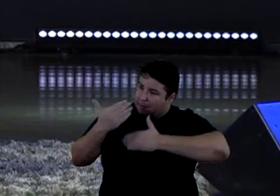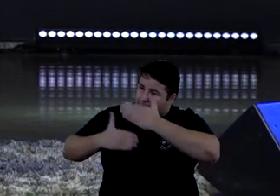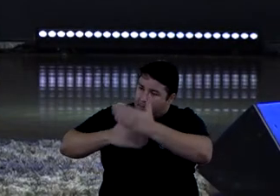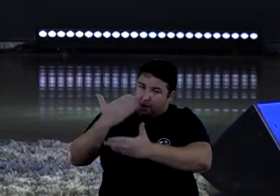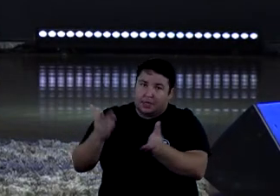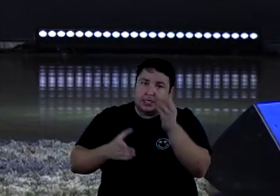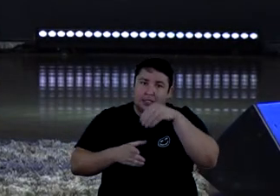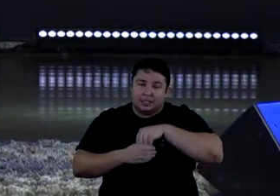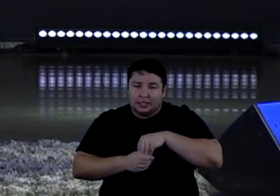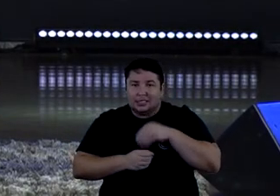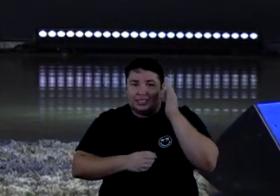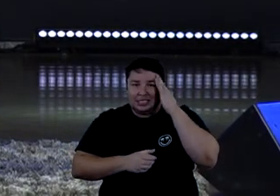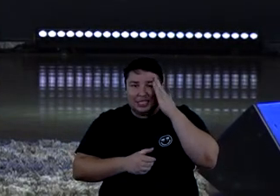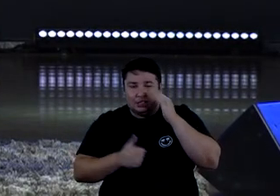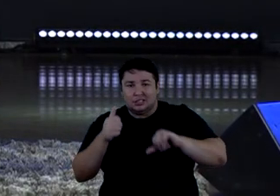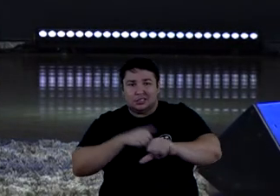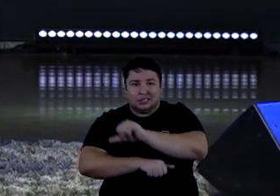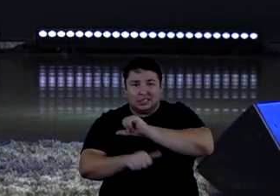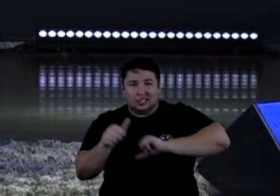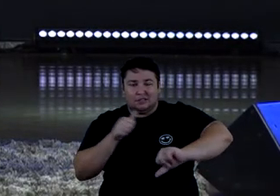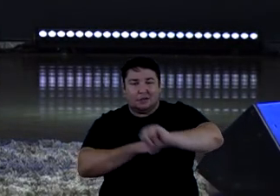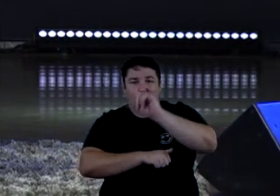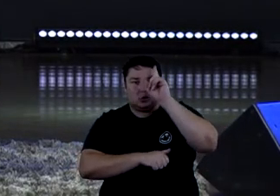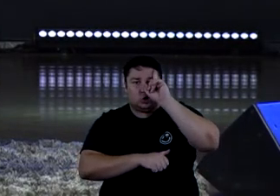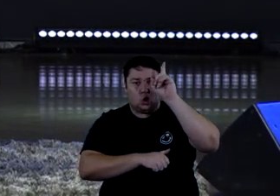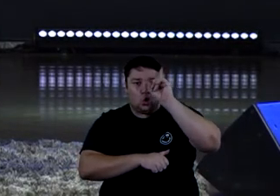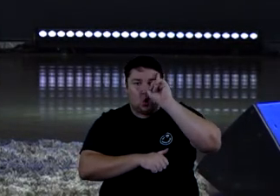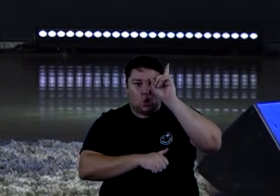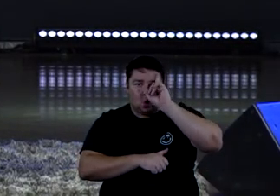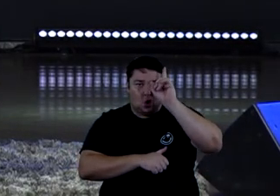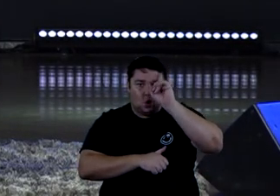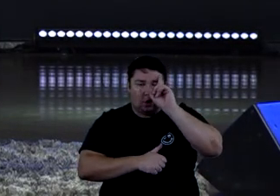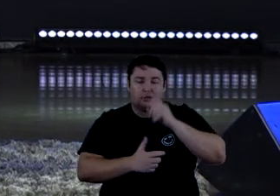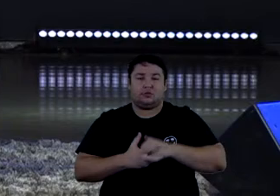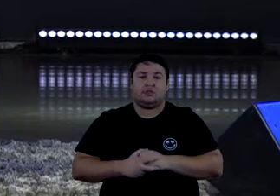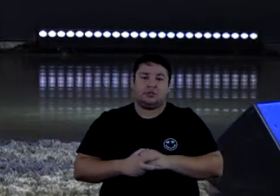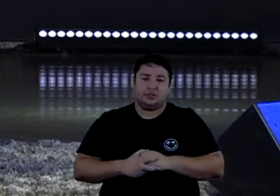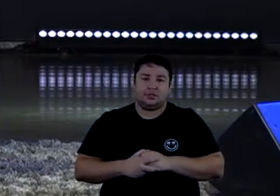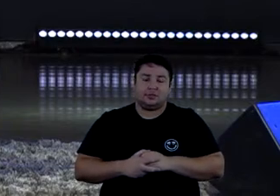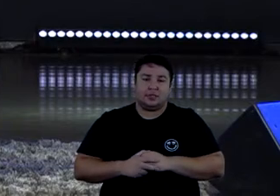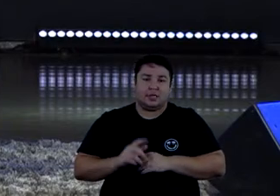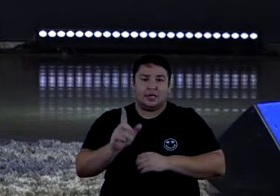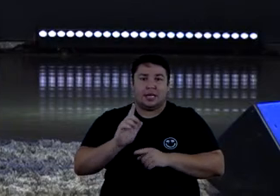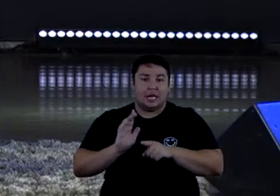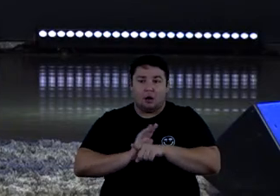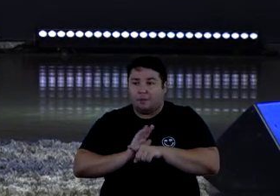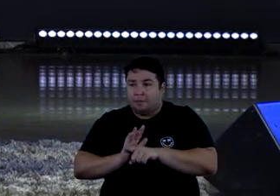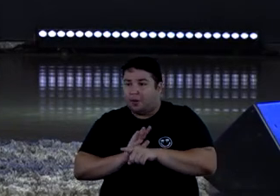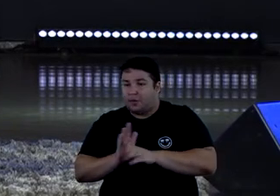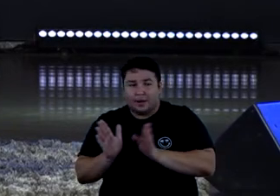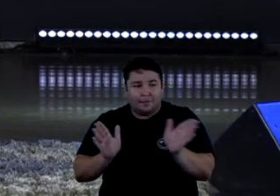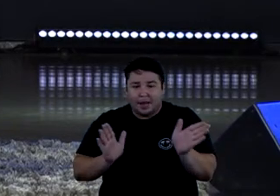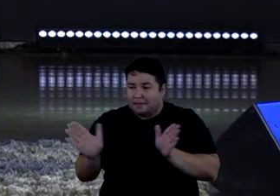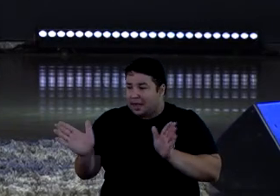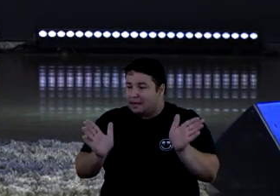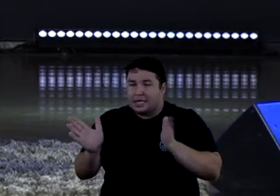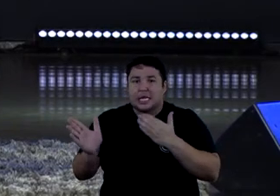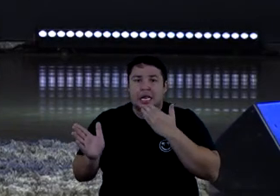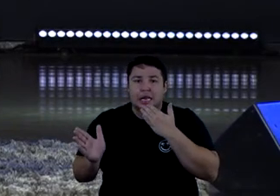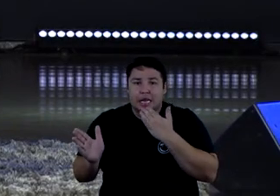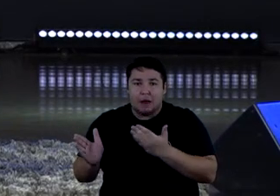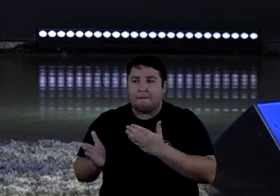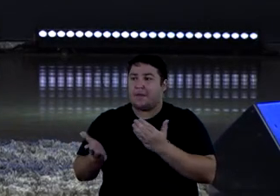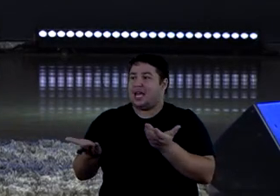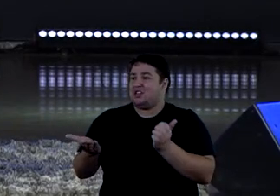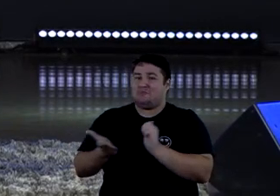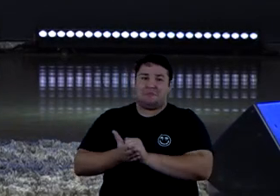inserida, sendo transformada todos os dias, e ela não procura atalho, ela não pede para sair,